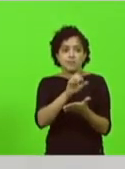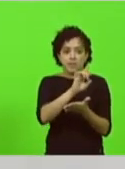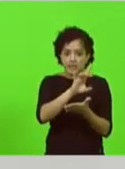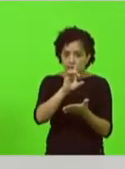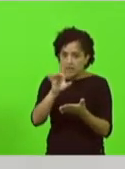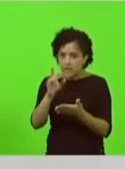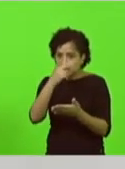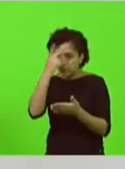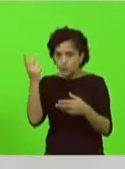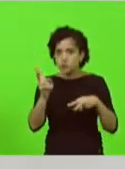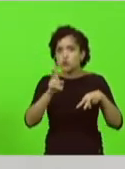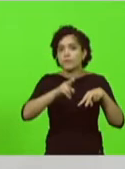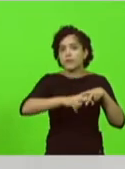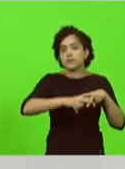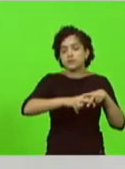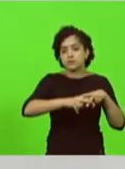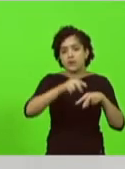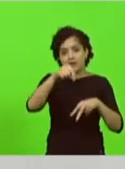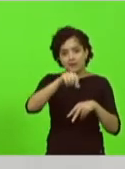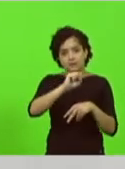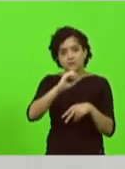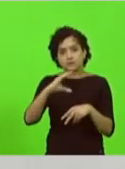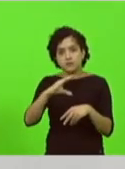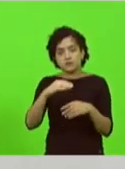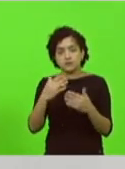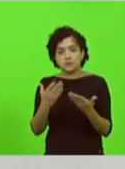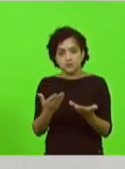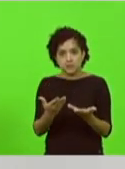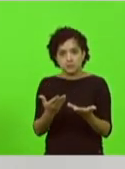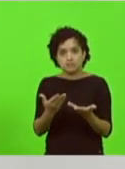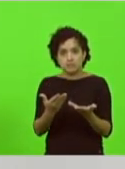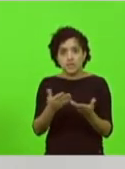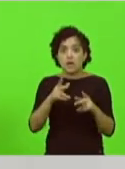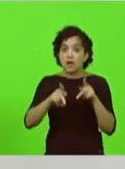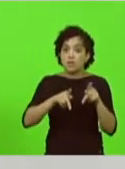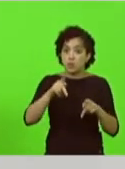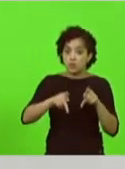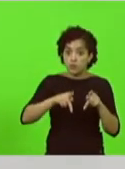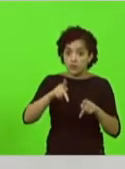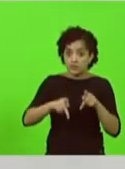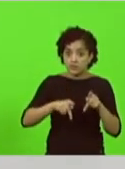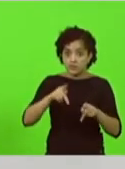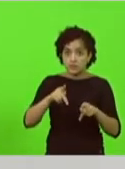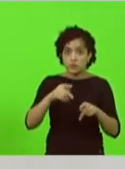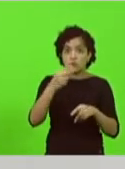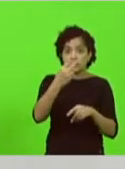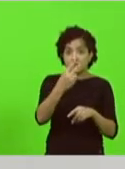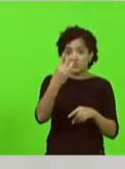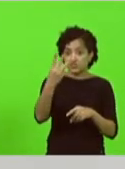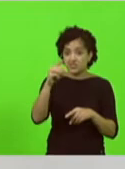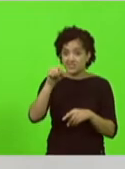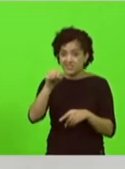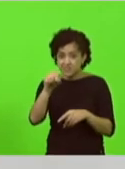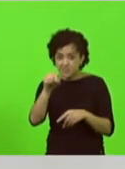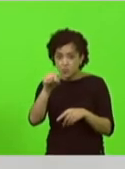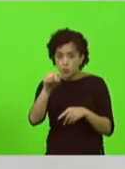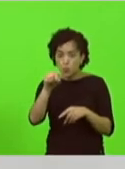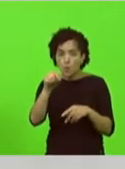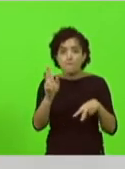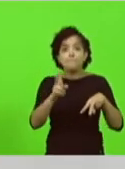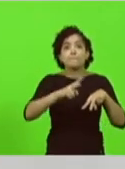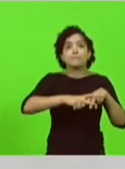R$ 3.450 é o que custa um preso. Tendo em vista que a gente tem uma população carcerária de 23 mil presos, isso chega perto